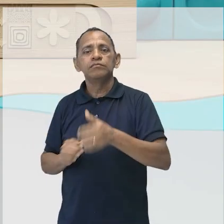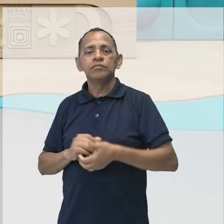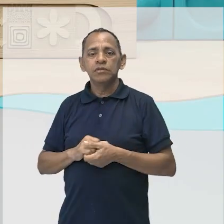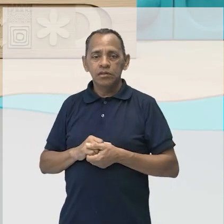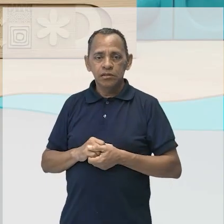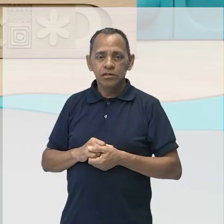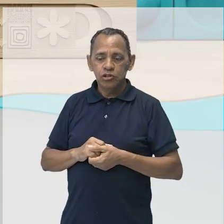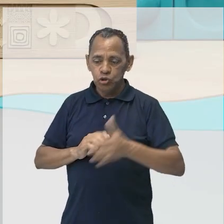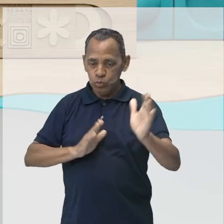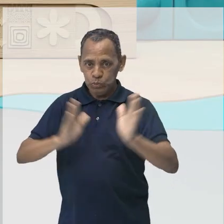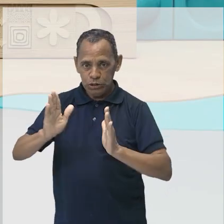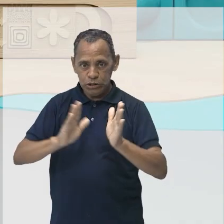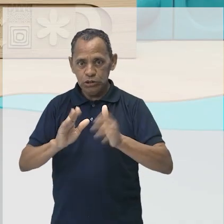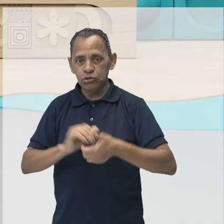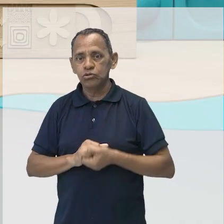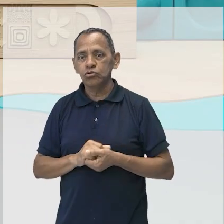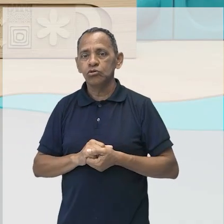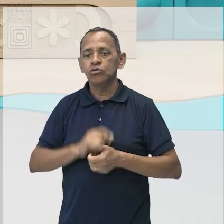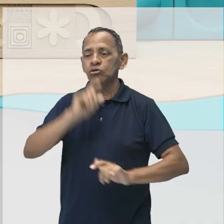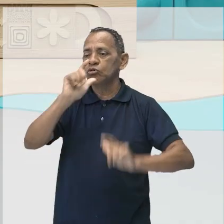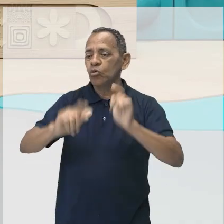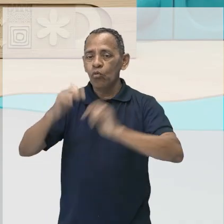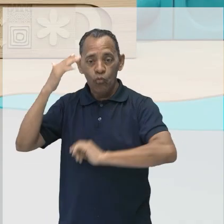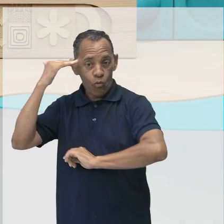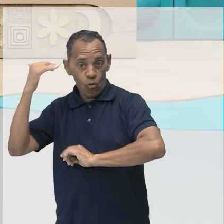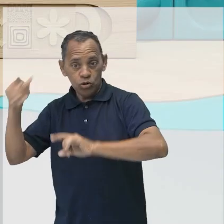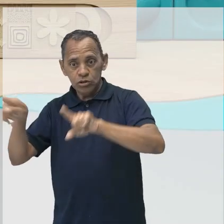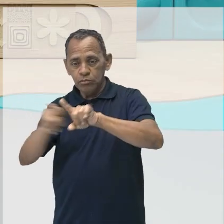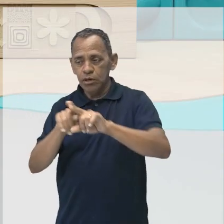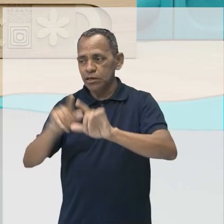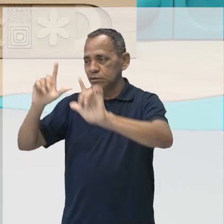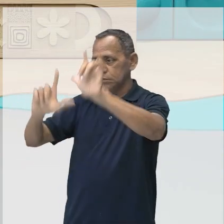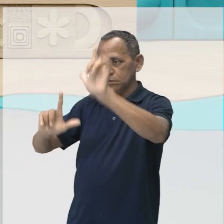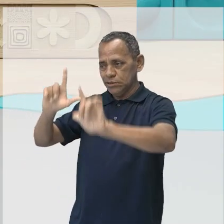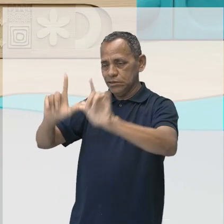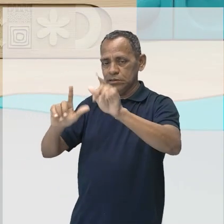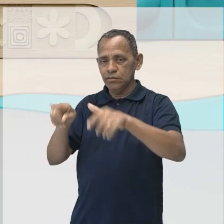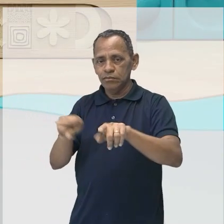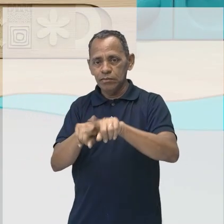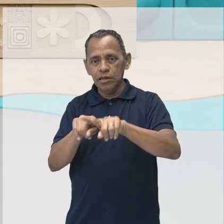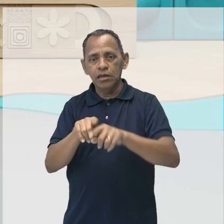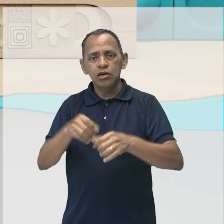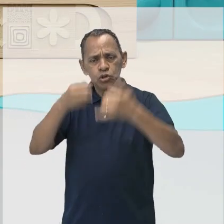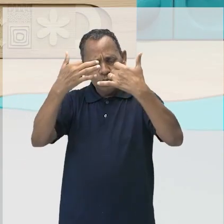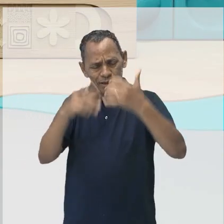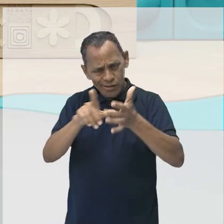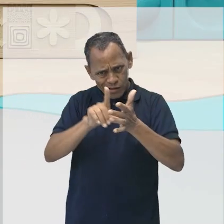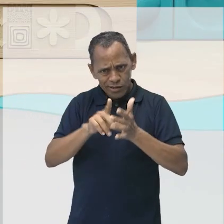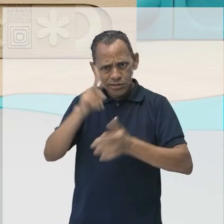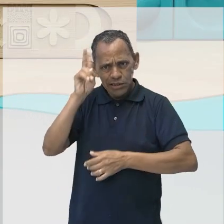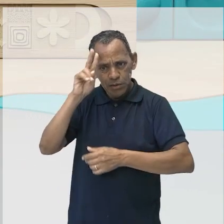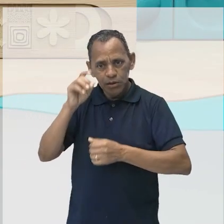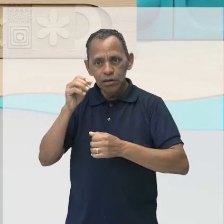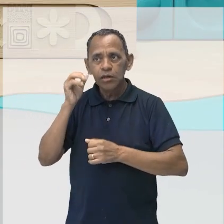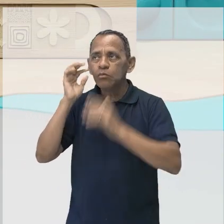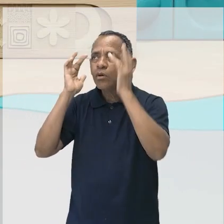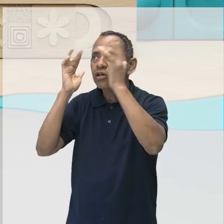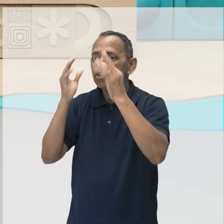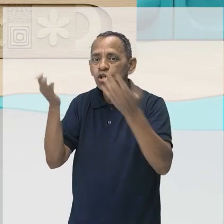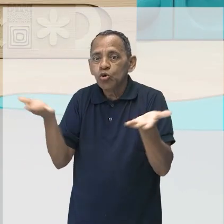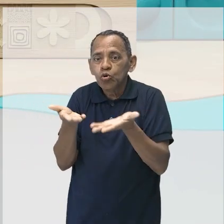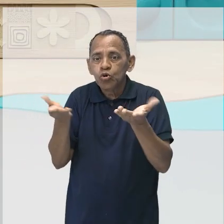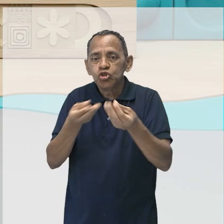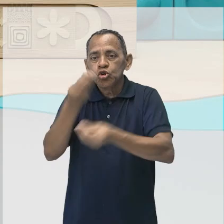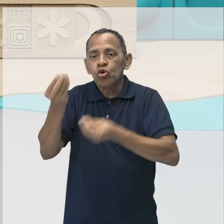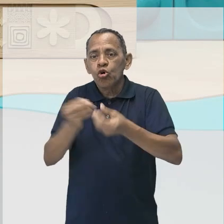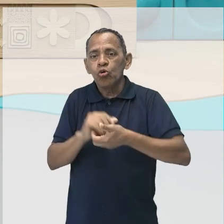época, especialmente com a popularização da televisão. Aquilo que eu comentei com vocês. Imagine hoje, como